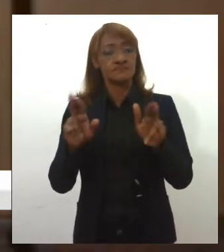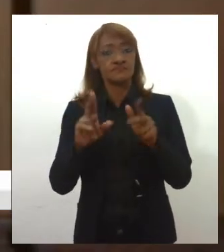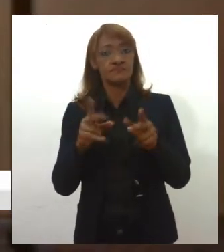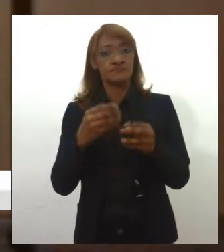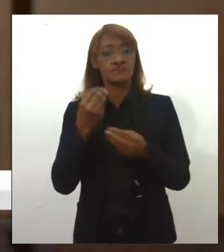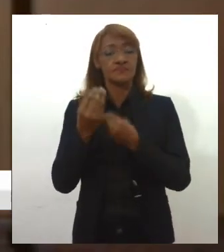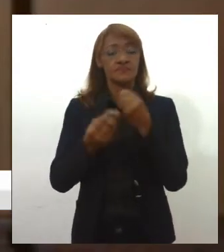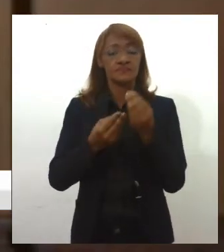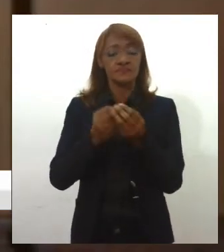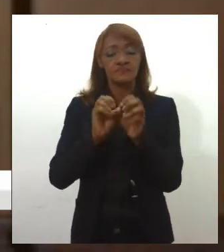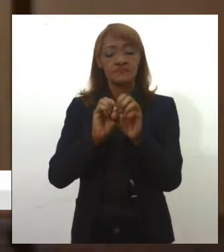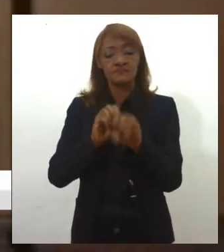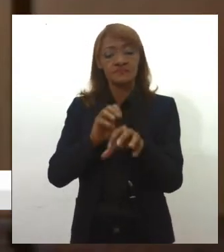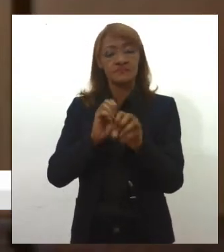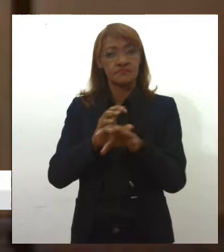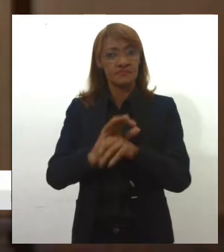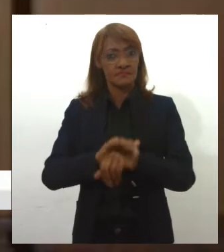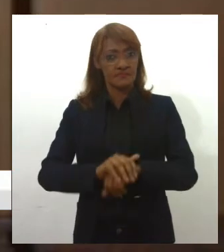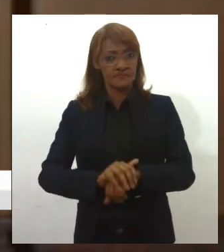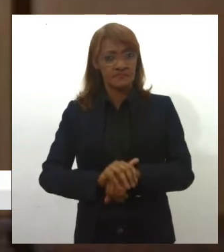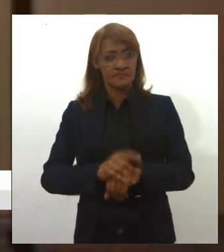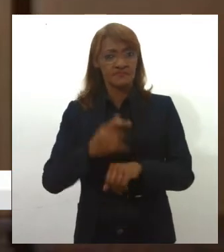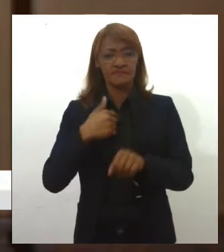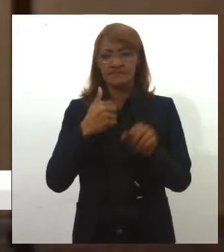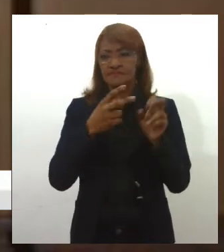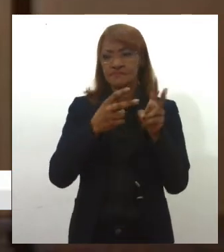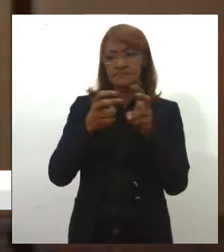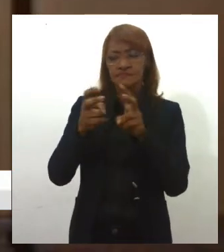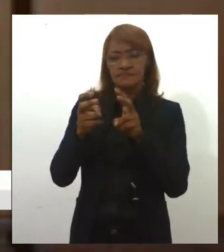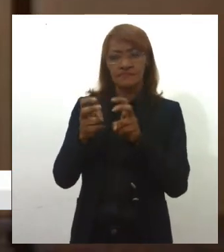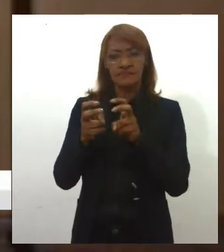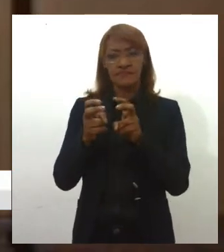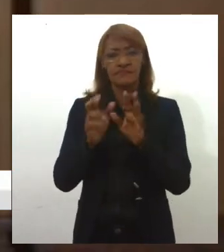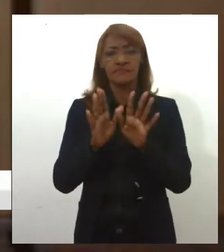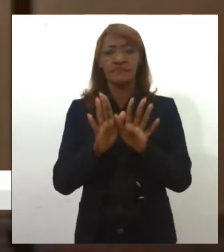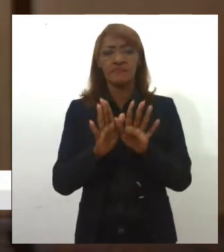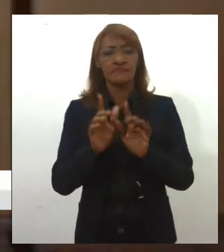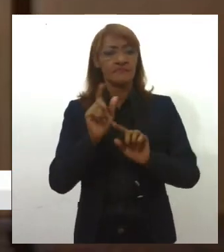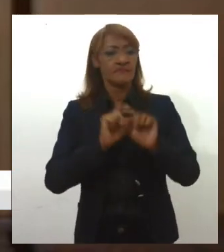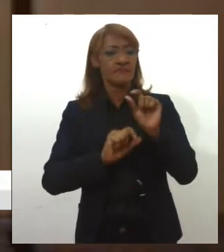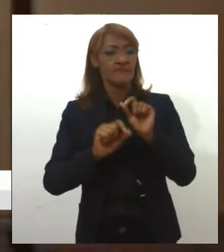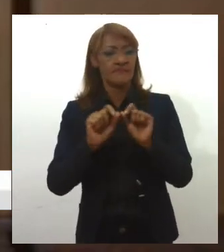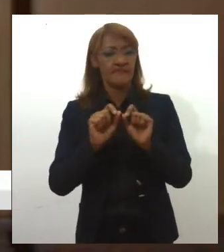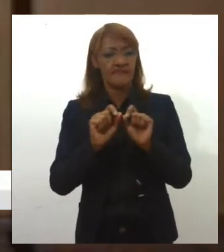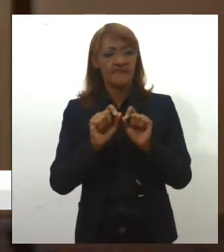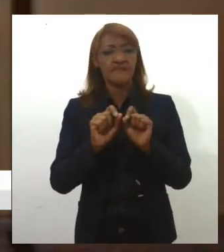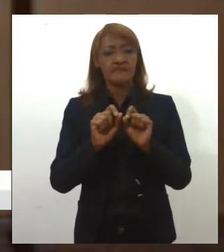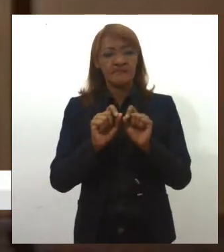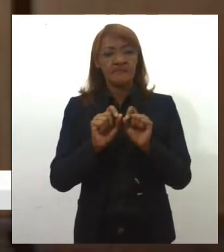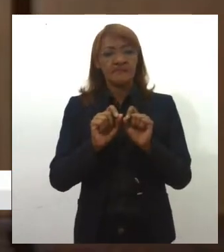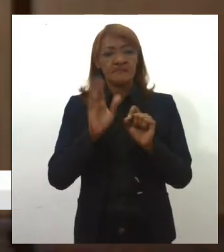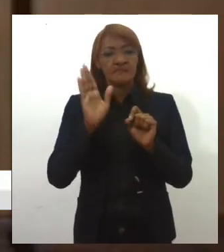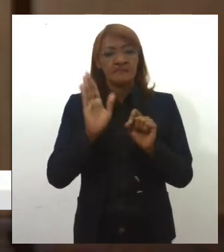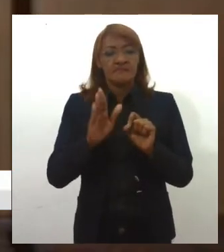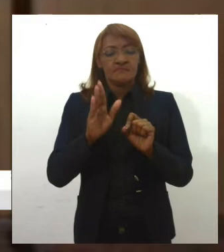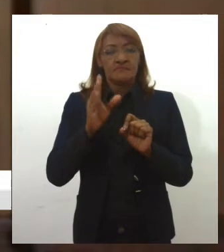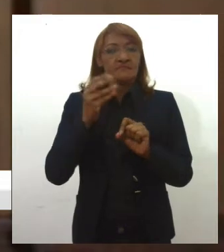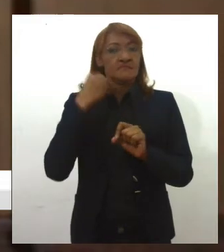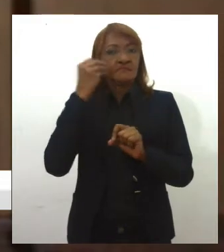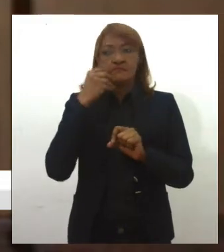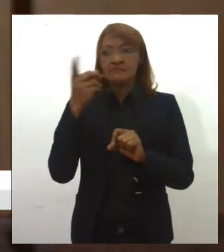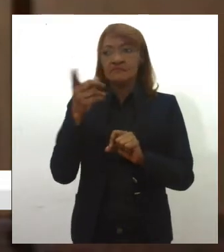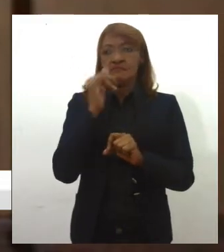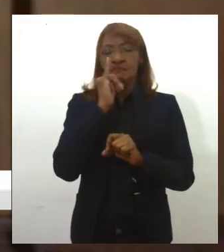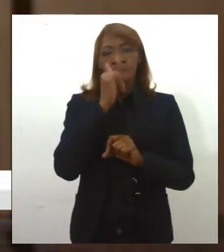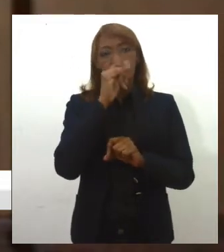anseios dessas crianças. Eu percebi um pouco disso, posso estar enganada, a Gisele vai falar, no relato da Gisele aqui, né, quando